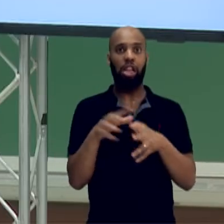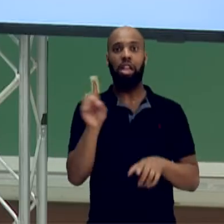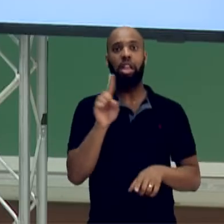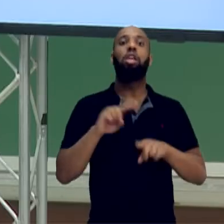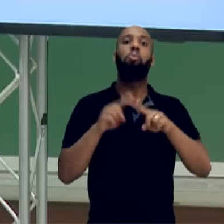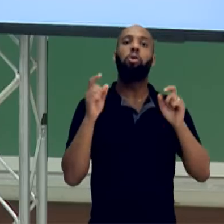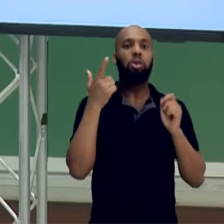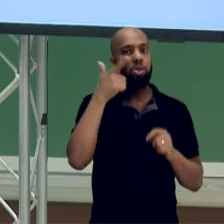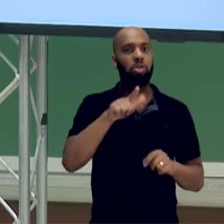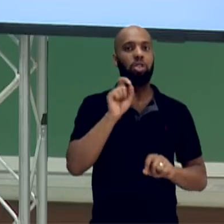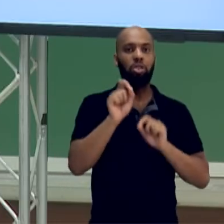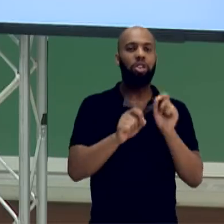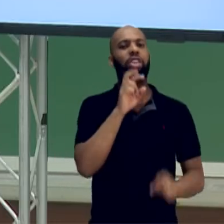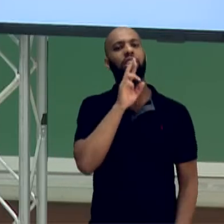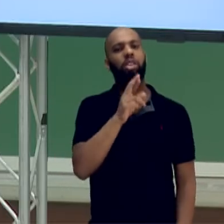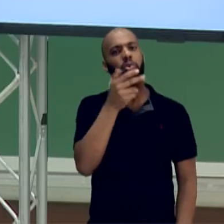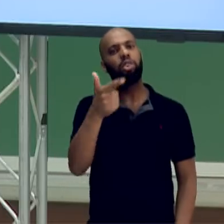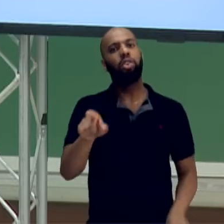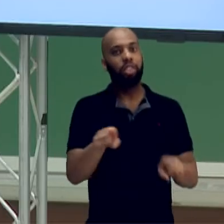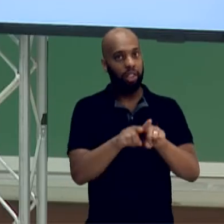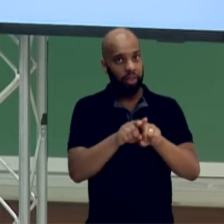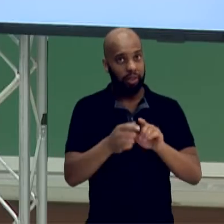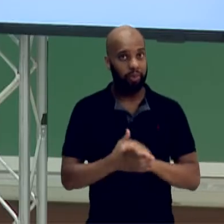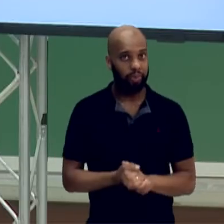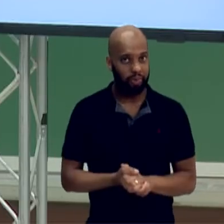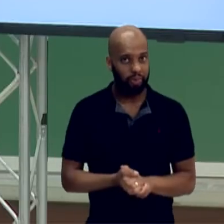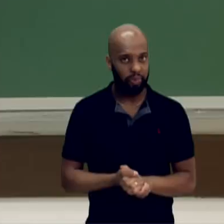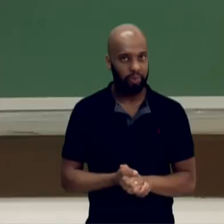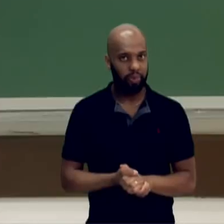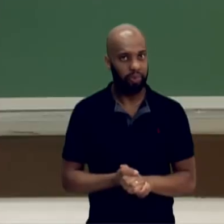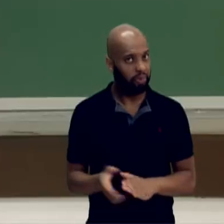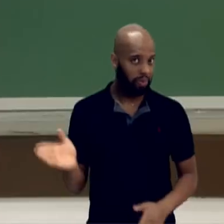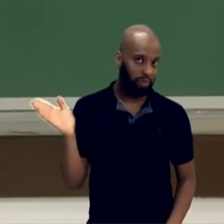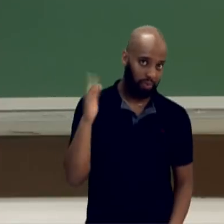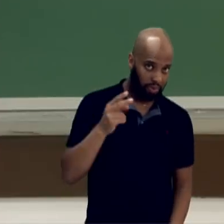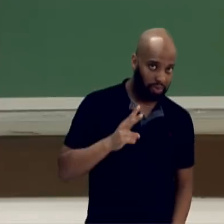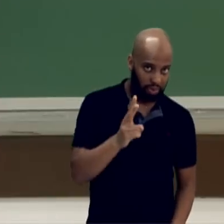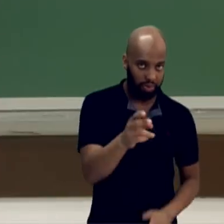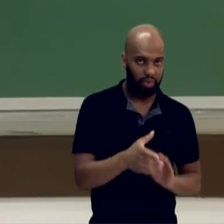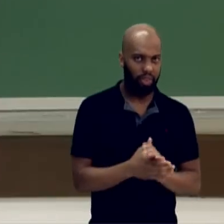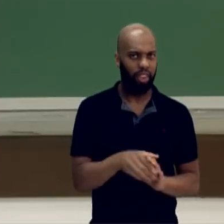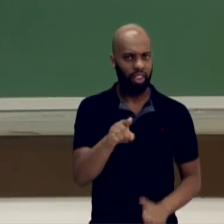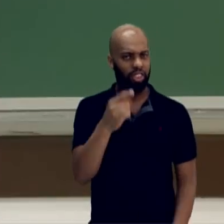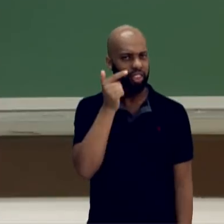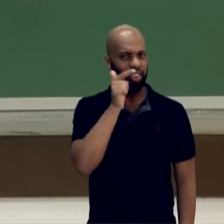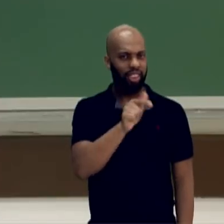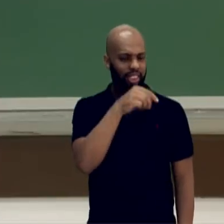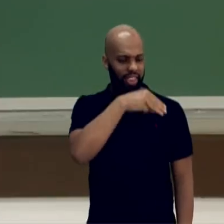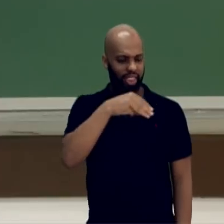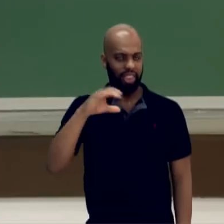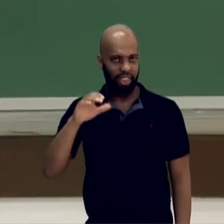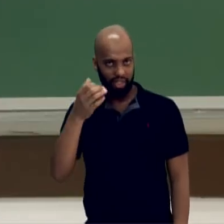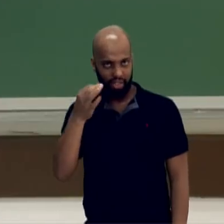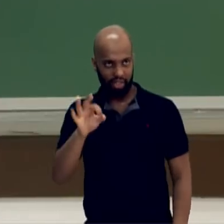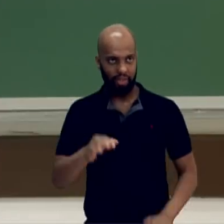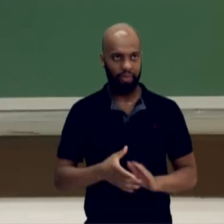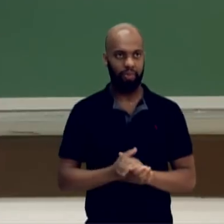pode conseguir outras respostas também? Vamos adiante agora? Já estão craques no MMC,